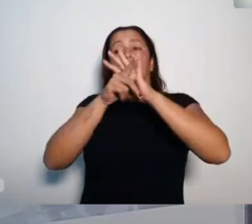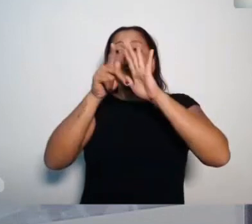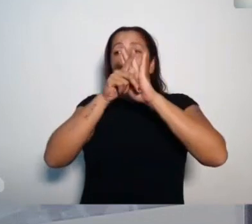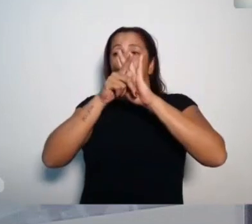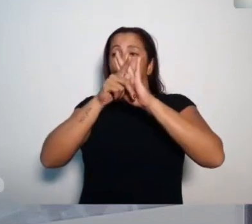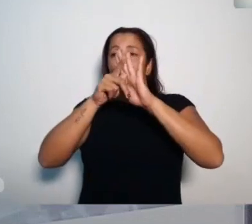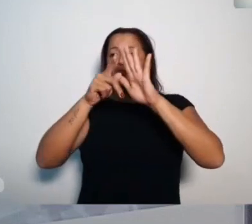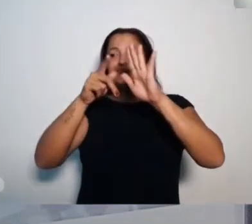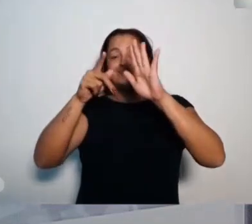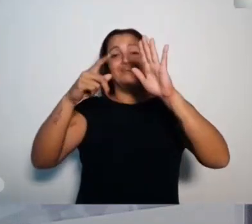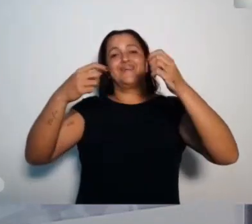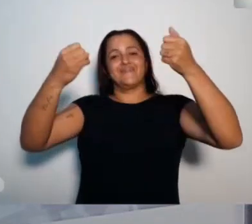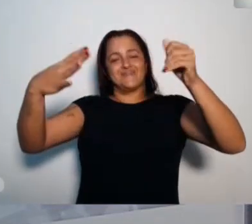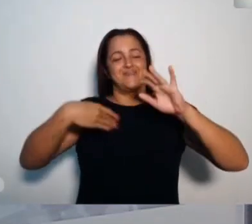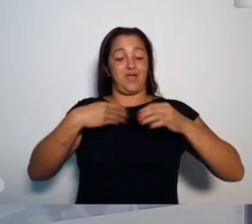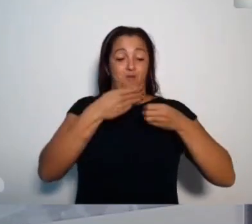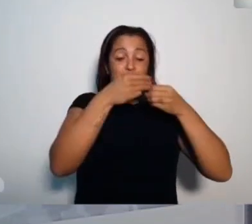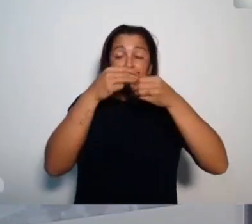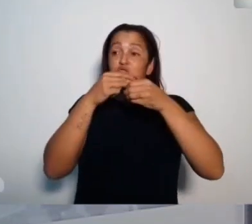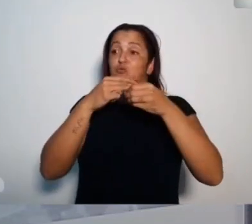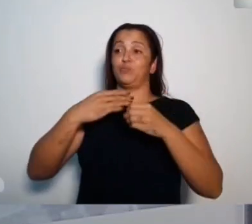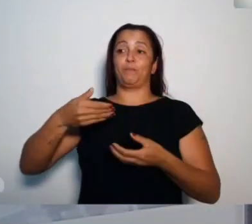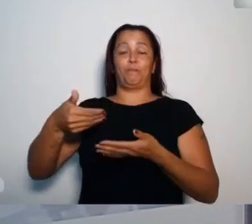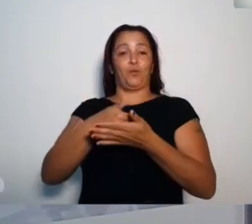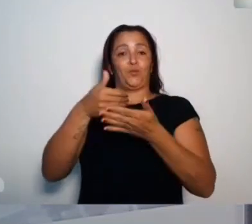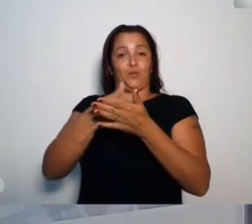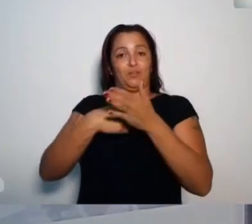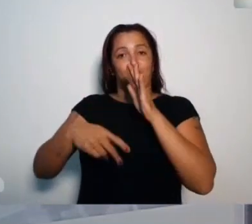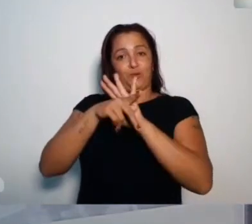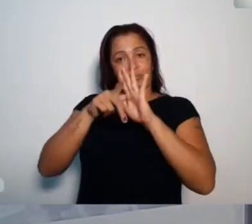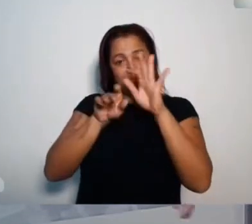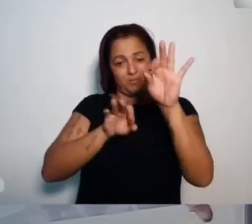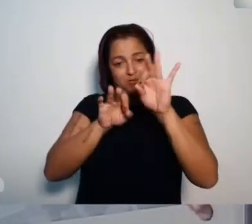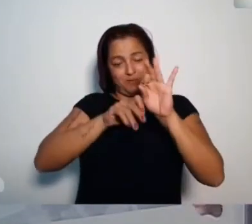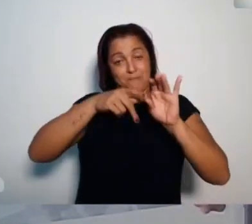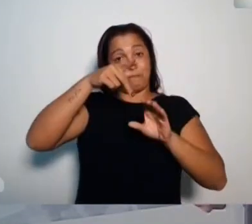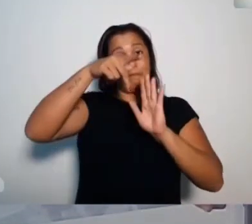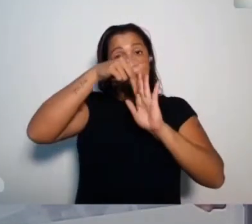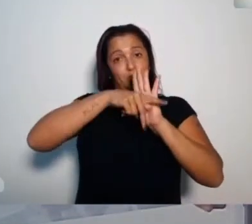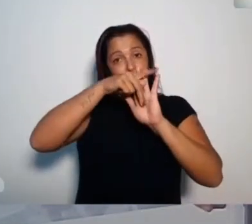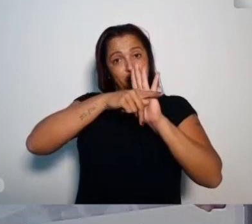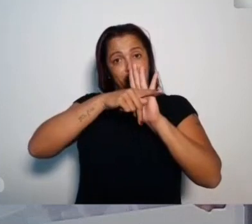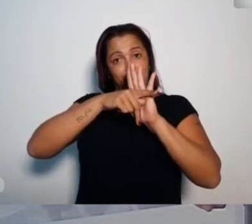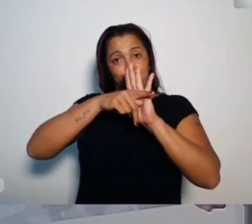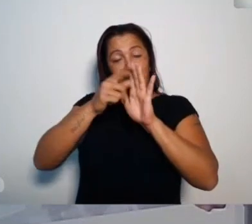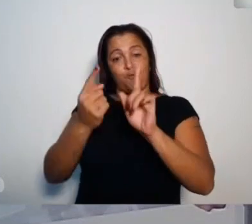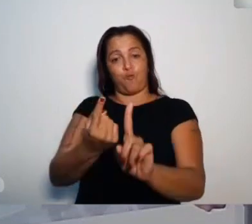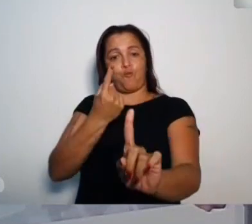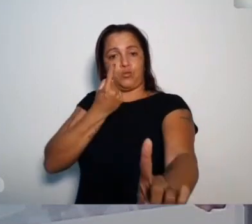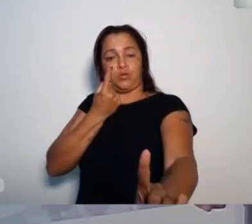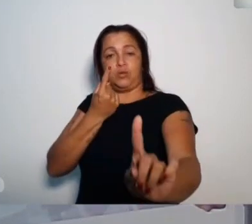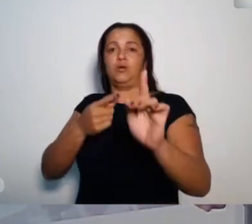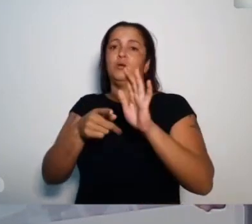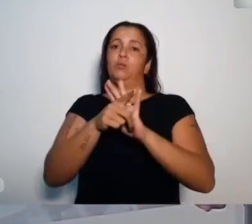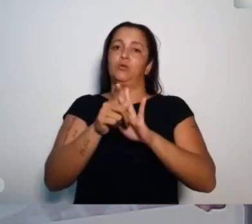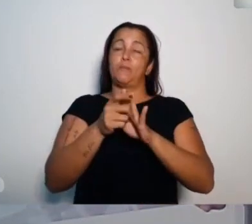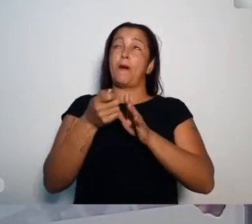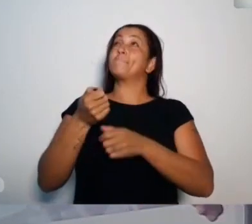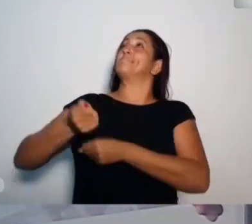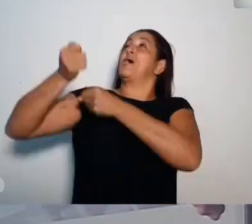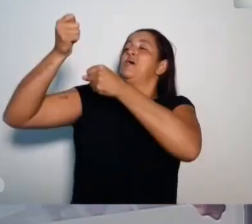no município de Botucatu. O projeto vem na contramão, que é a proibição da soltura de fogos com